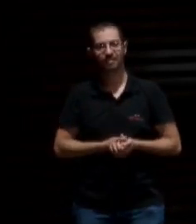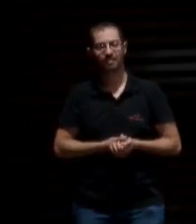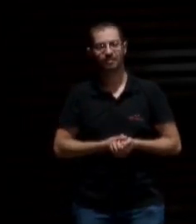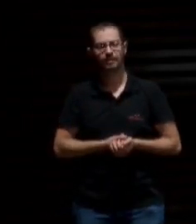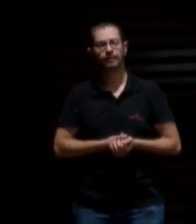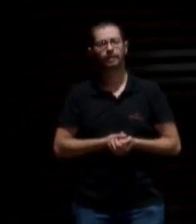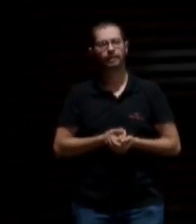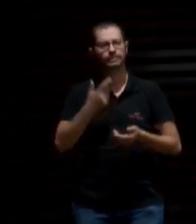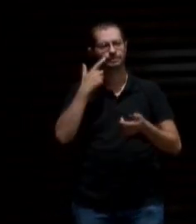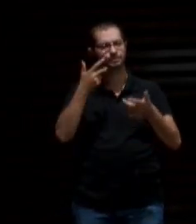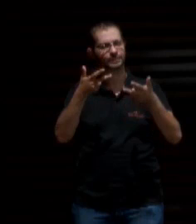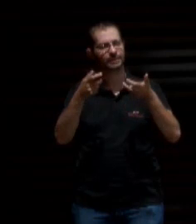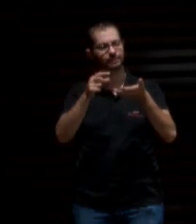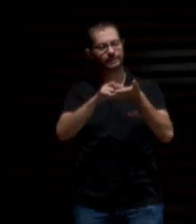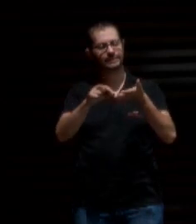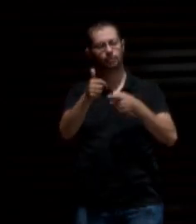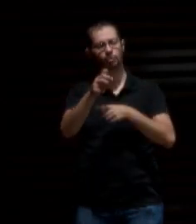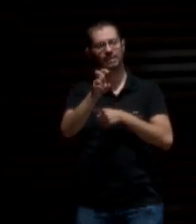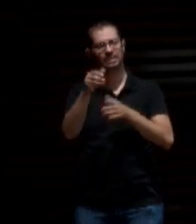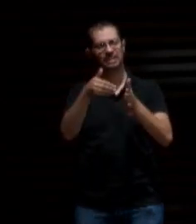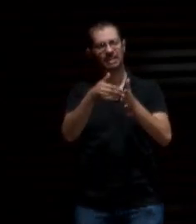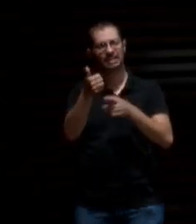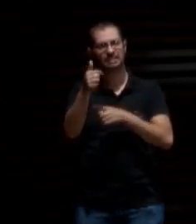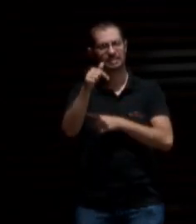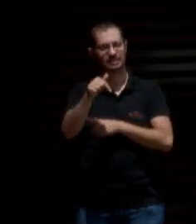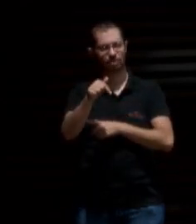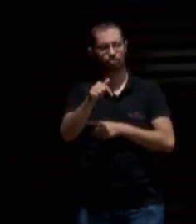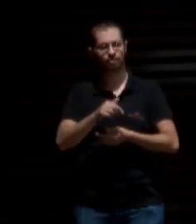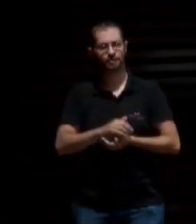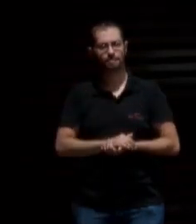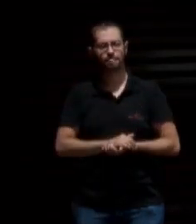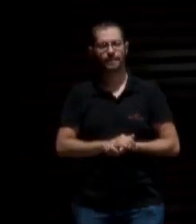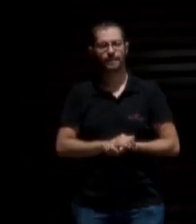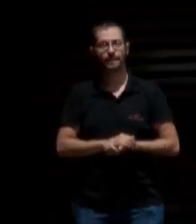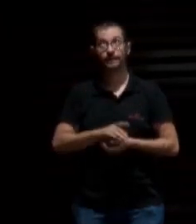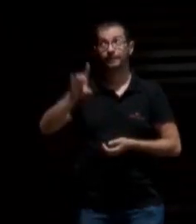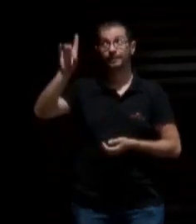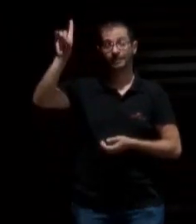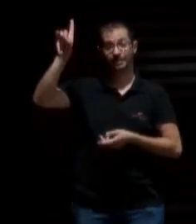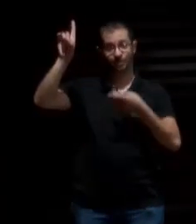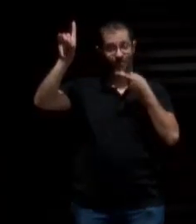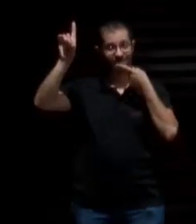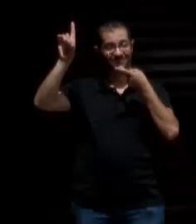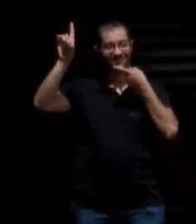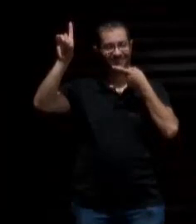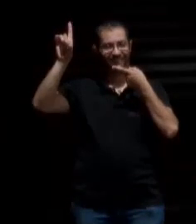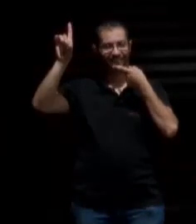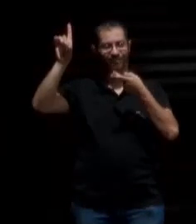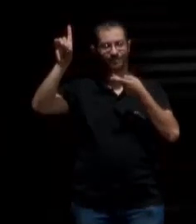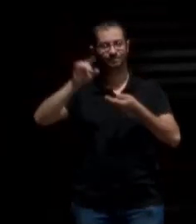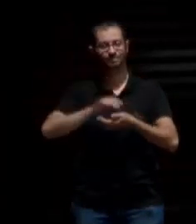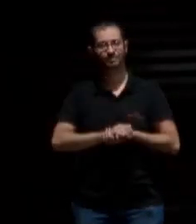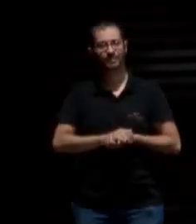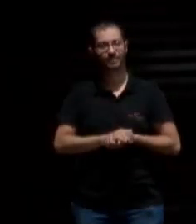diz, do 15 ao 17, rapidamente. Deus falando da Síria.